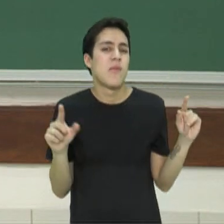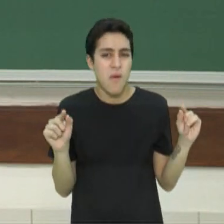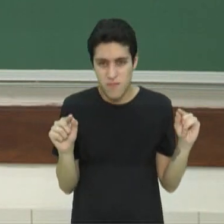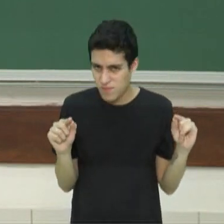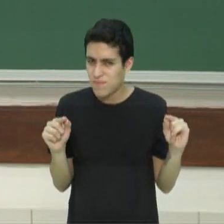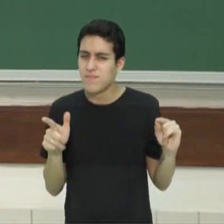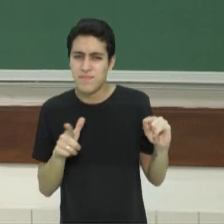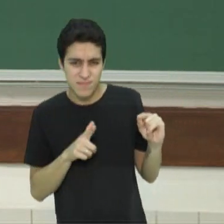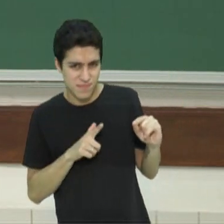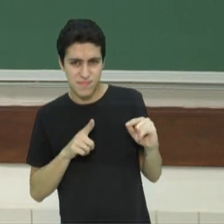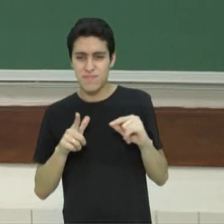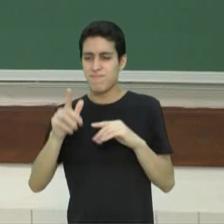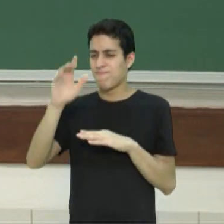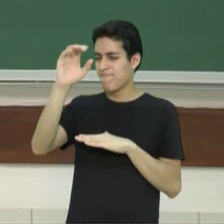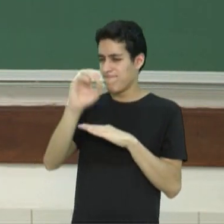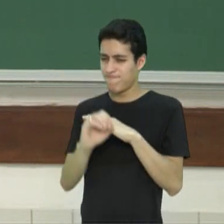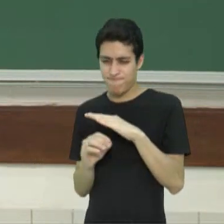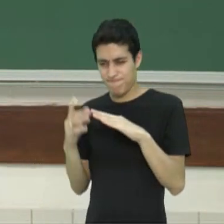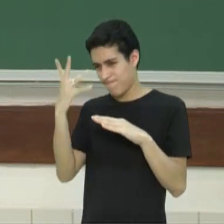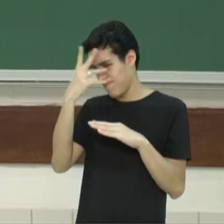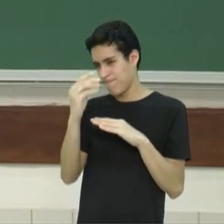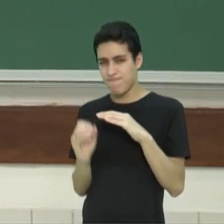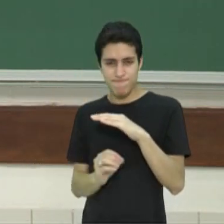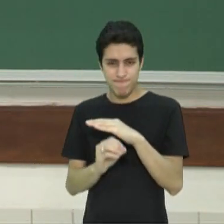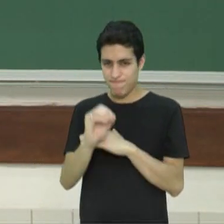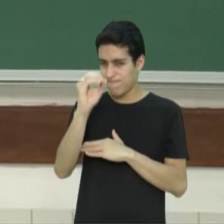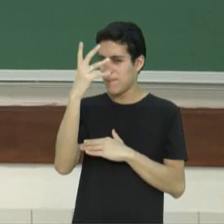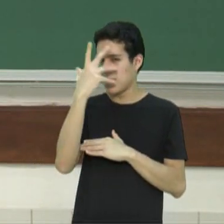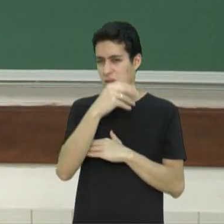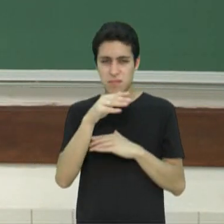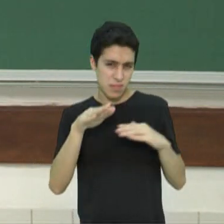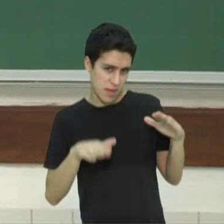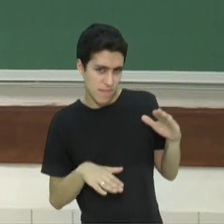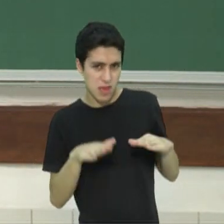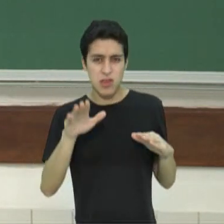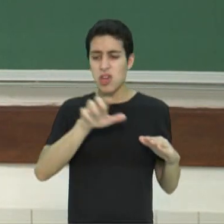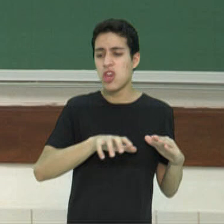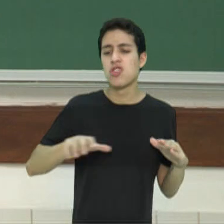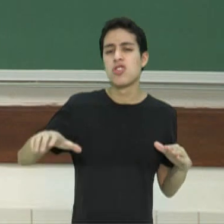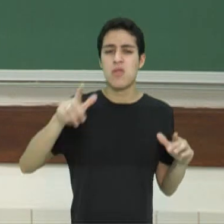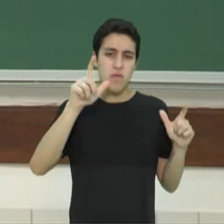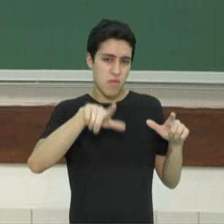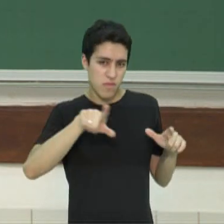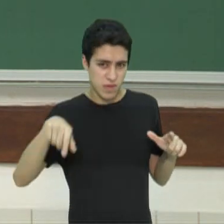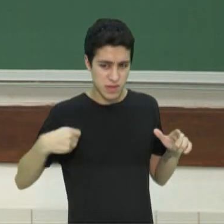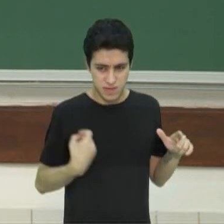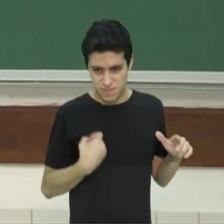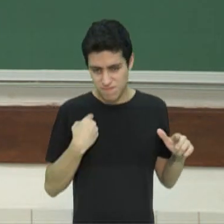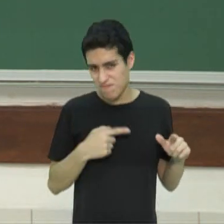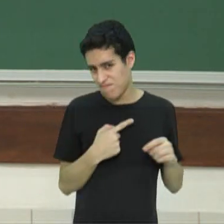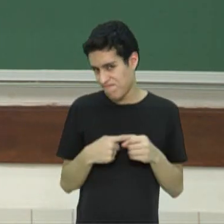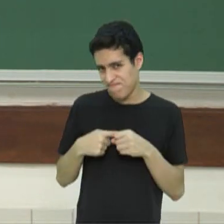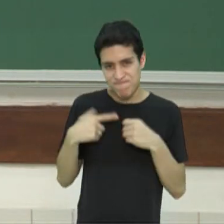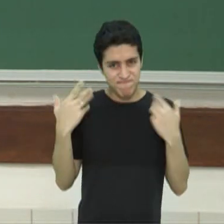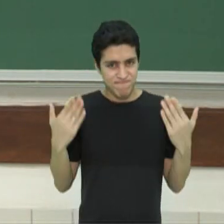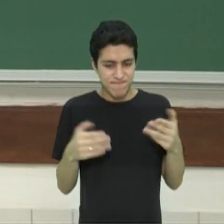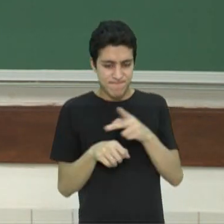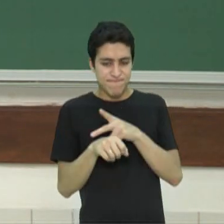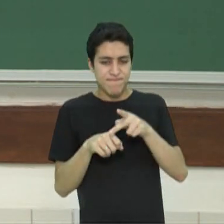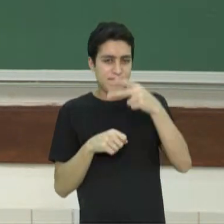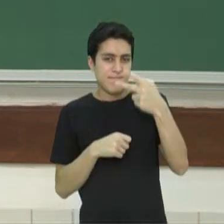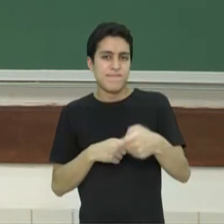final de tarde ou um início de dia maravilhoso conforme a região geográfica que você está, da sua cidade ou do nosso